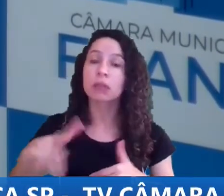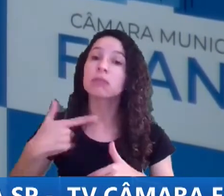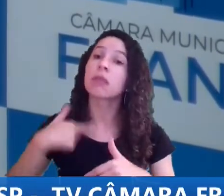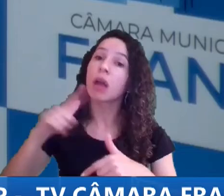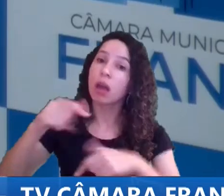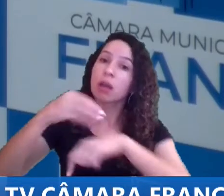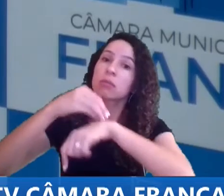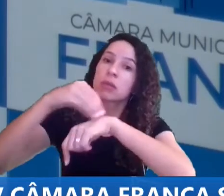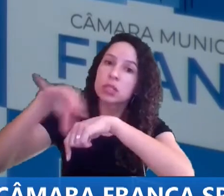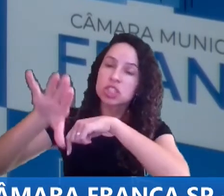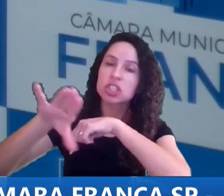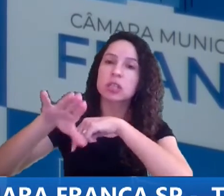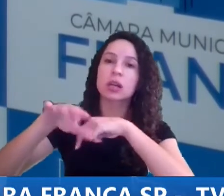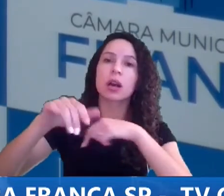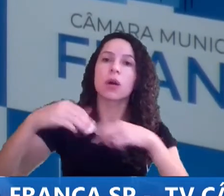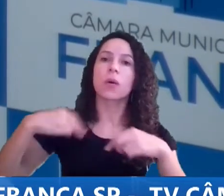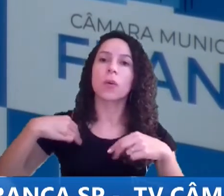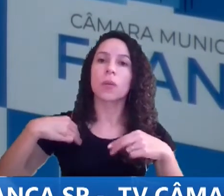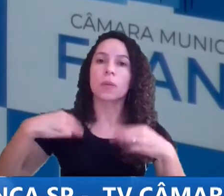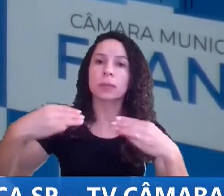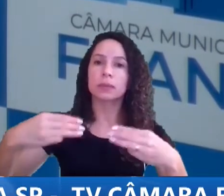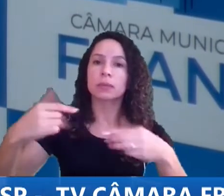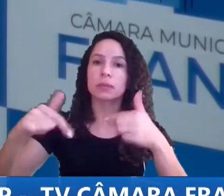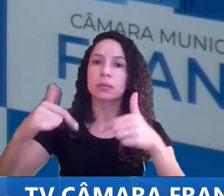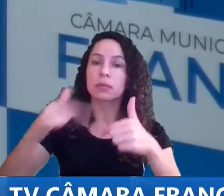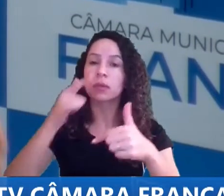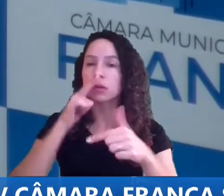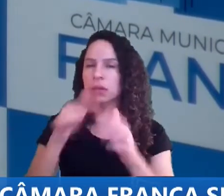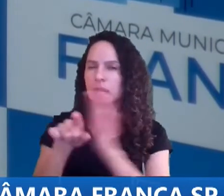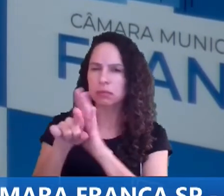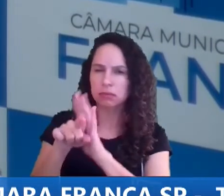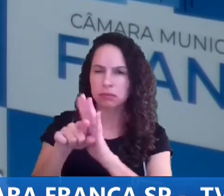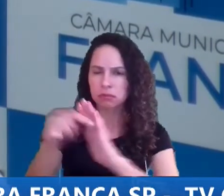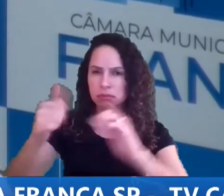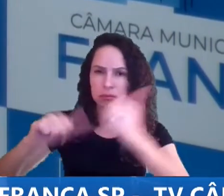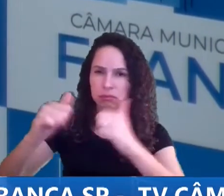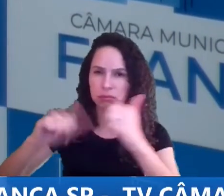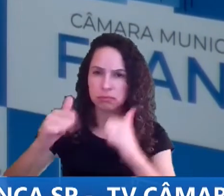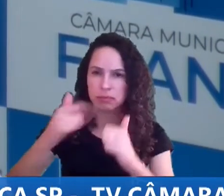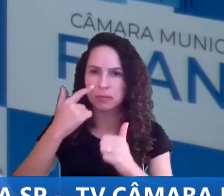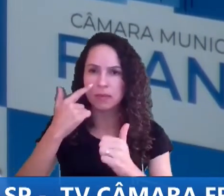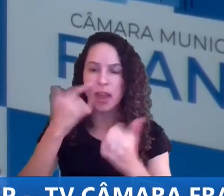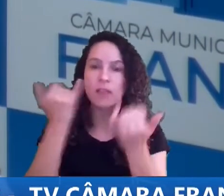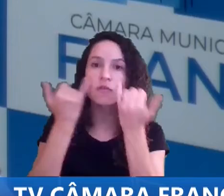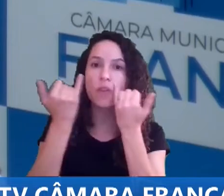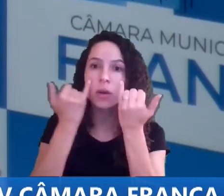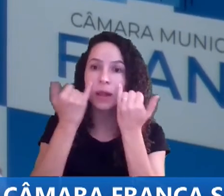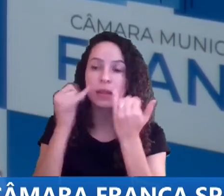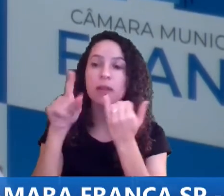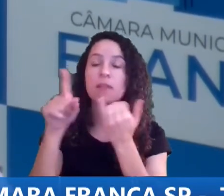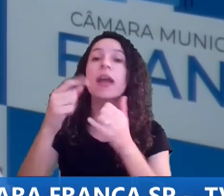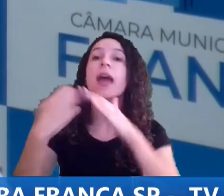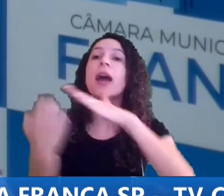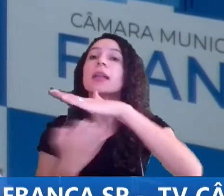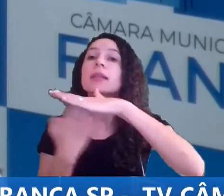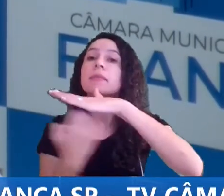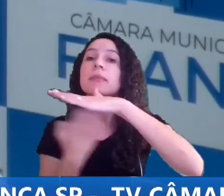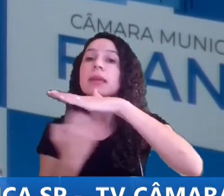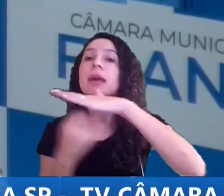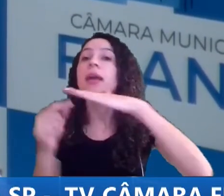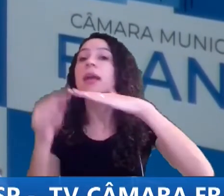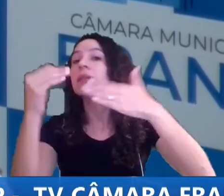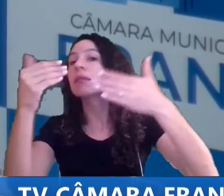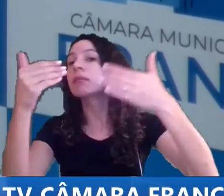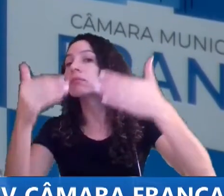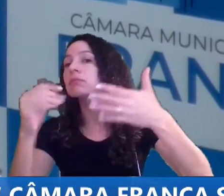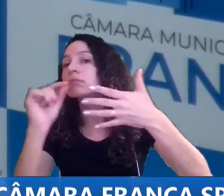Trabalho consegue fazer esse levantamento através dos nossos autos de infração e verificar, também dos termos de afastamento, né,